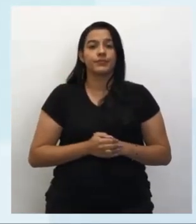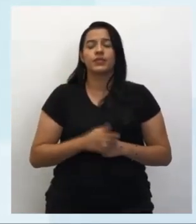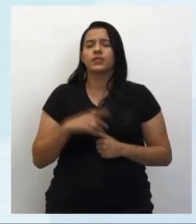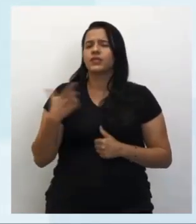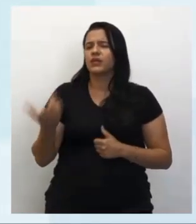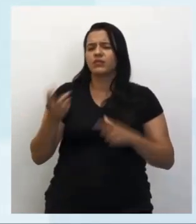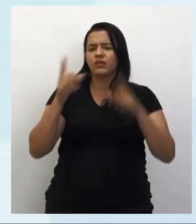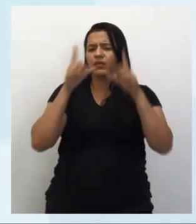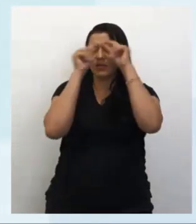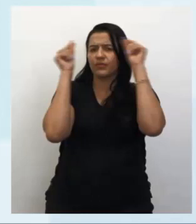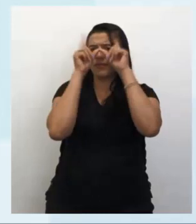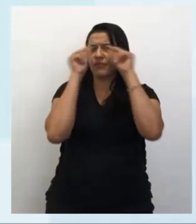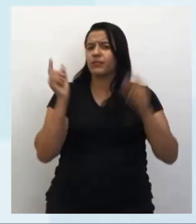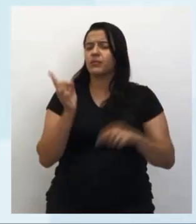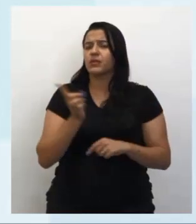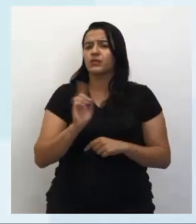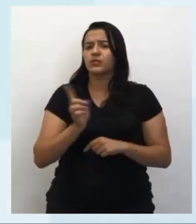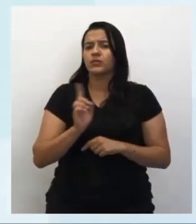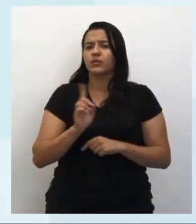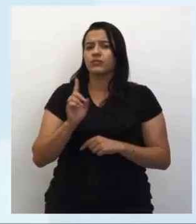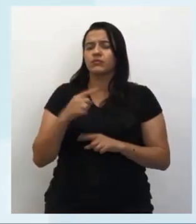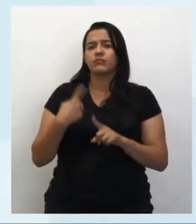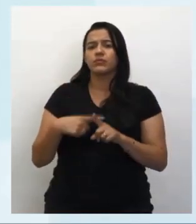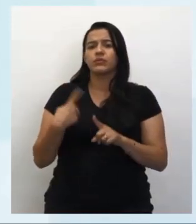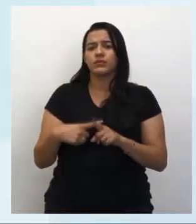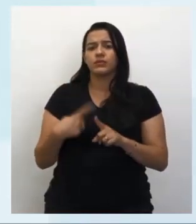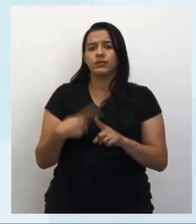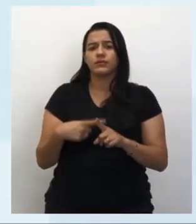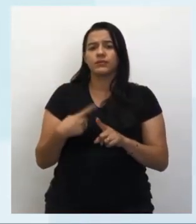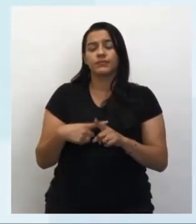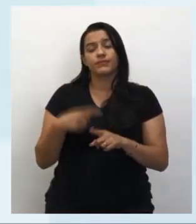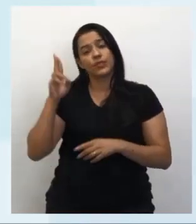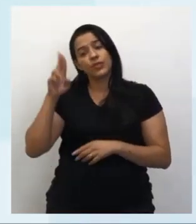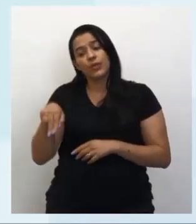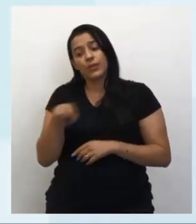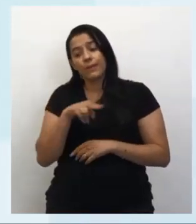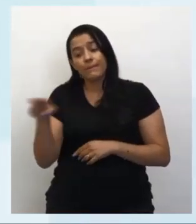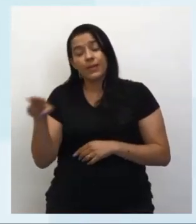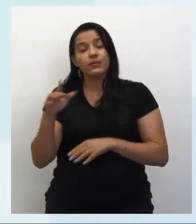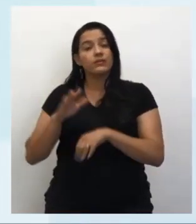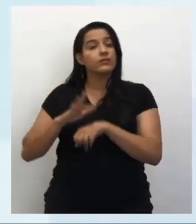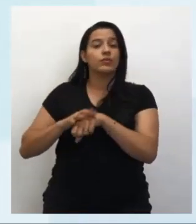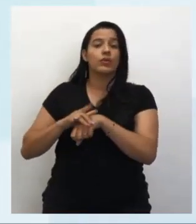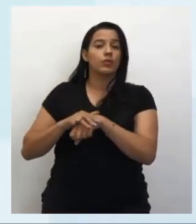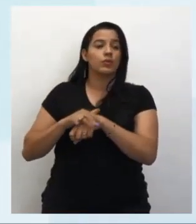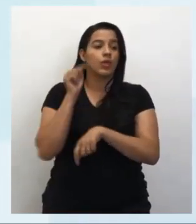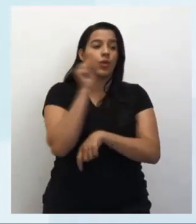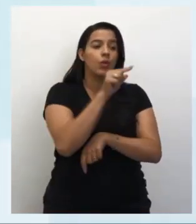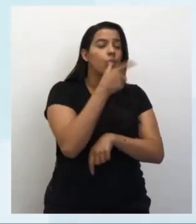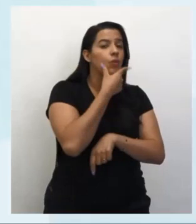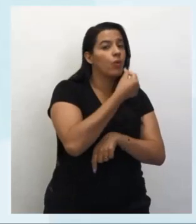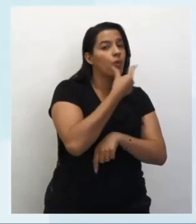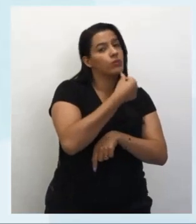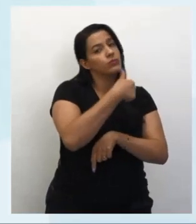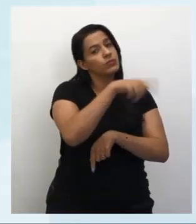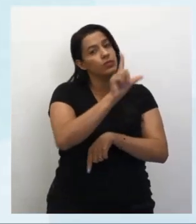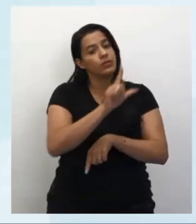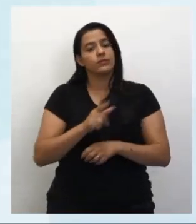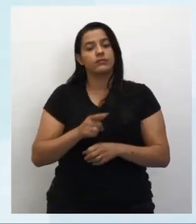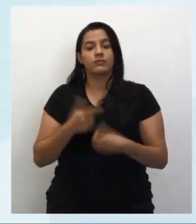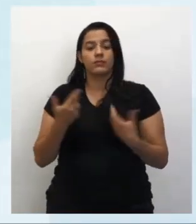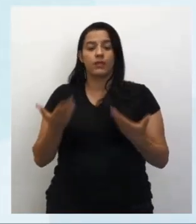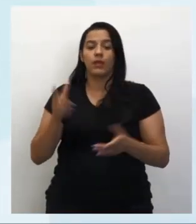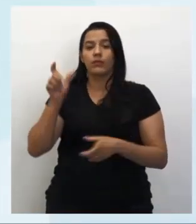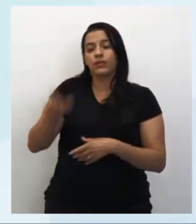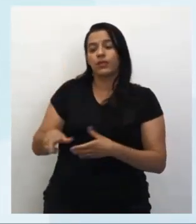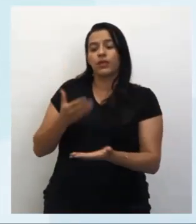de não é um enfermeiro de um padre? Porque o padre não é é um coronel. Um vigário do interior, não, é um estudante